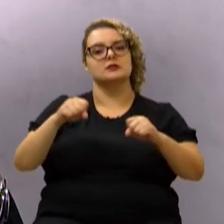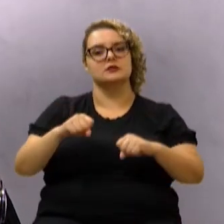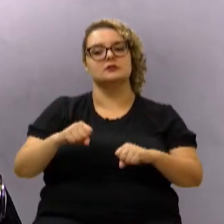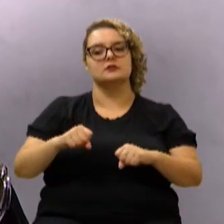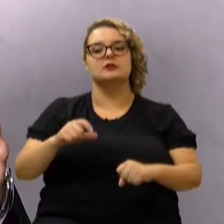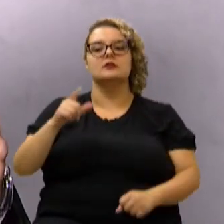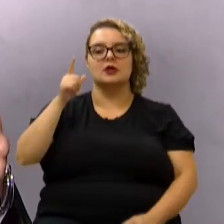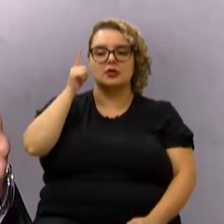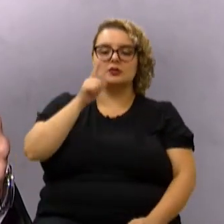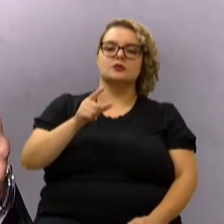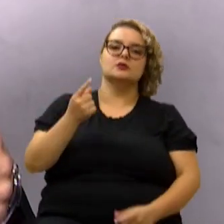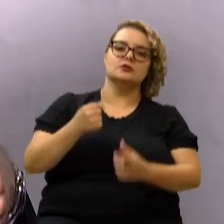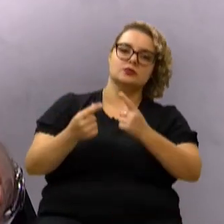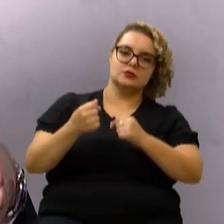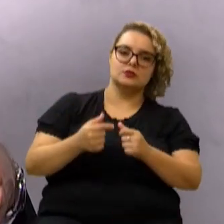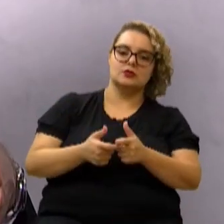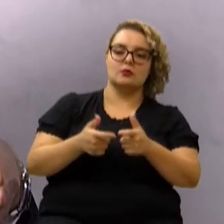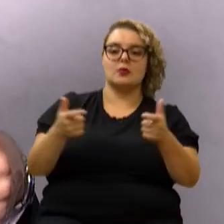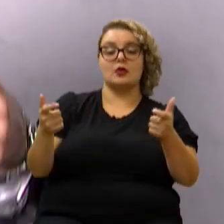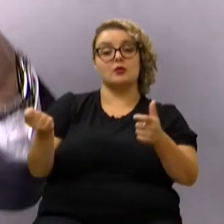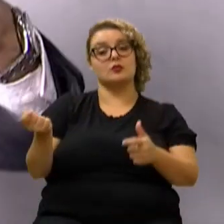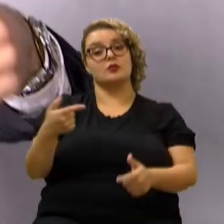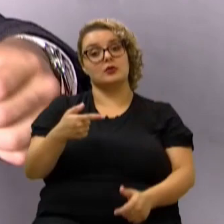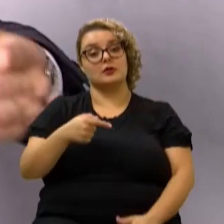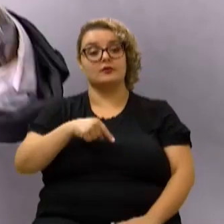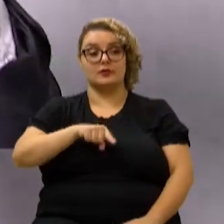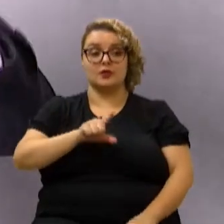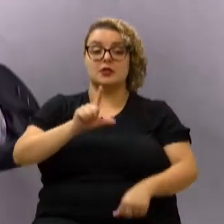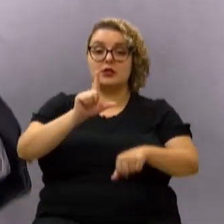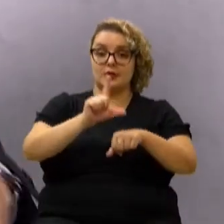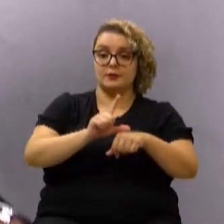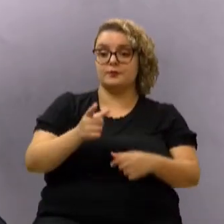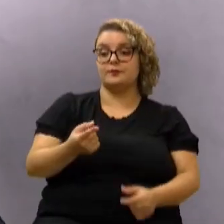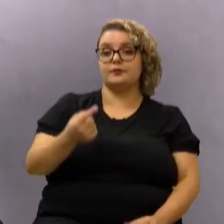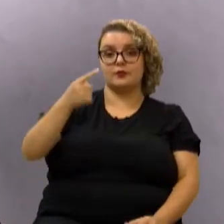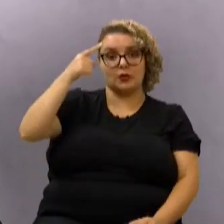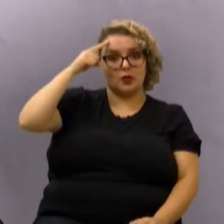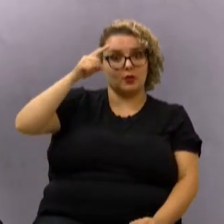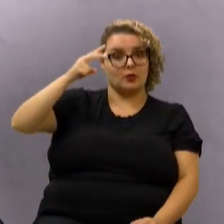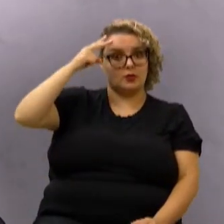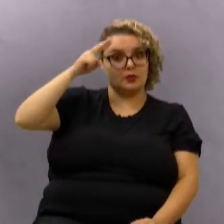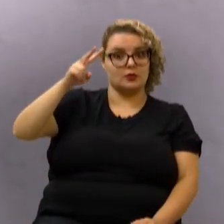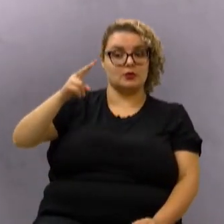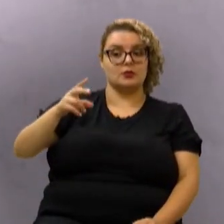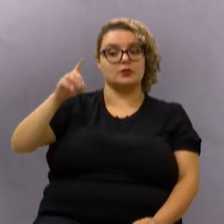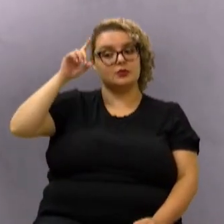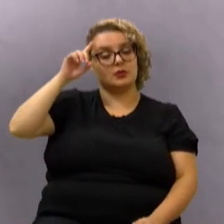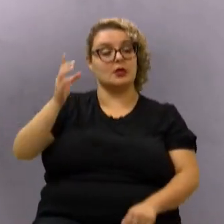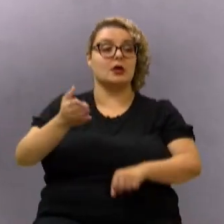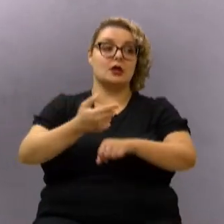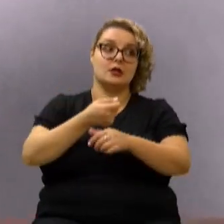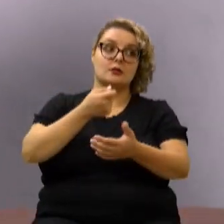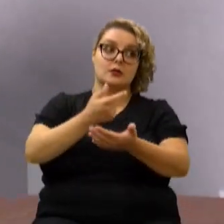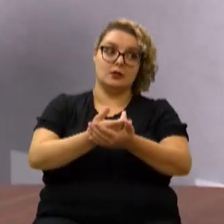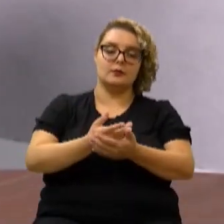porque aí sim, de fato, você vai conseguir um desconto muito maior do que se você for na loja 1, 2 dias antes para comprar. E